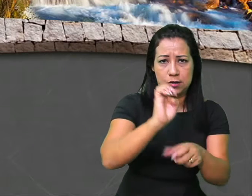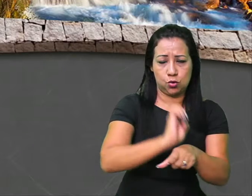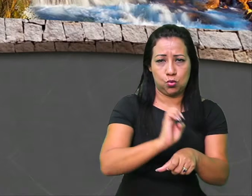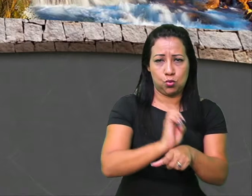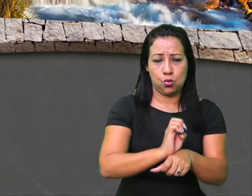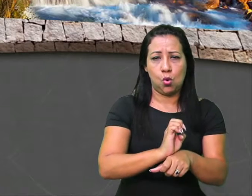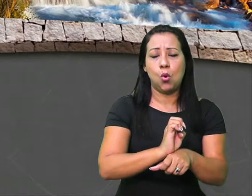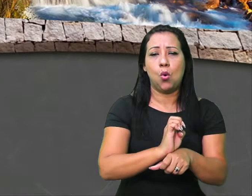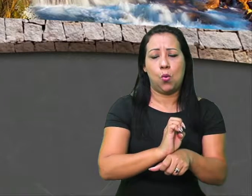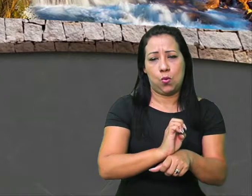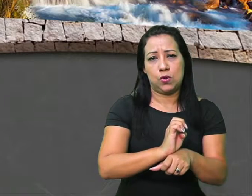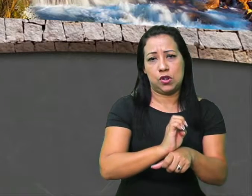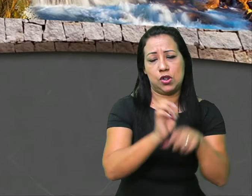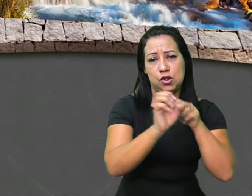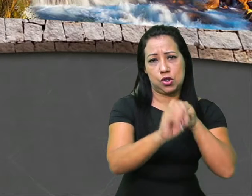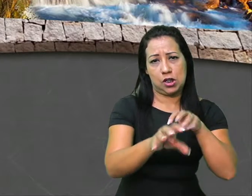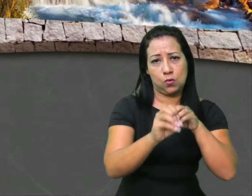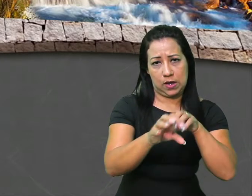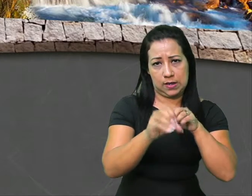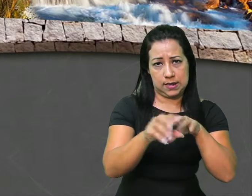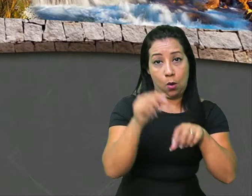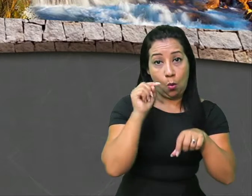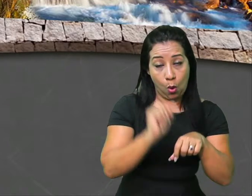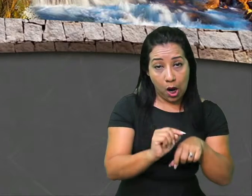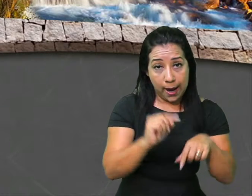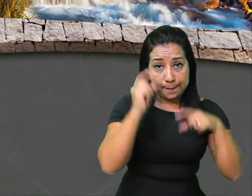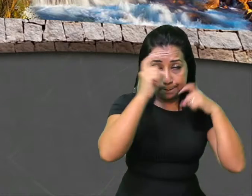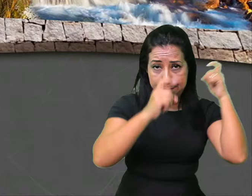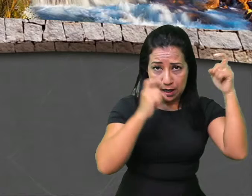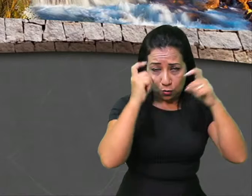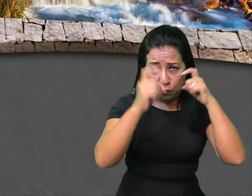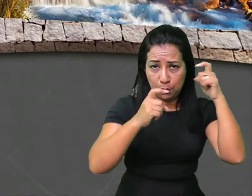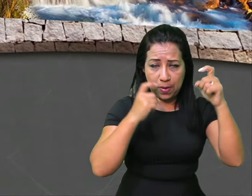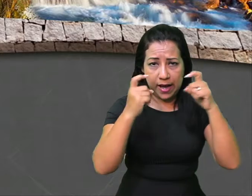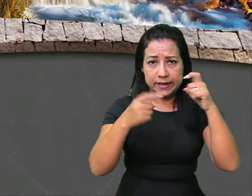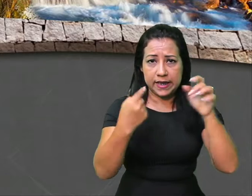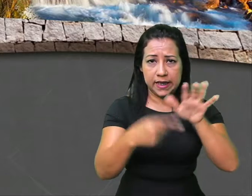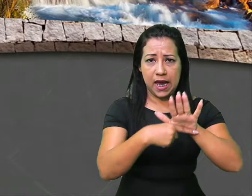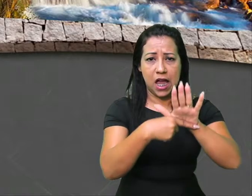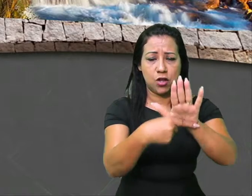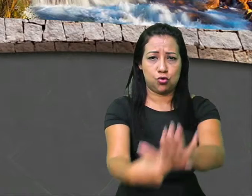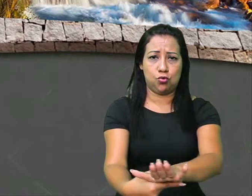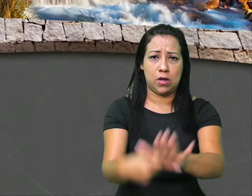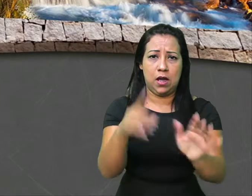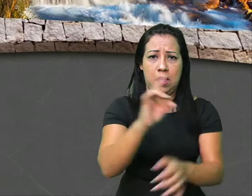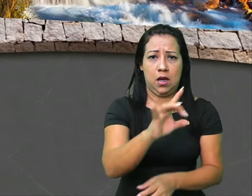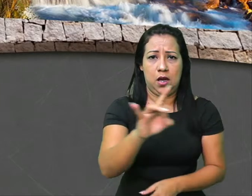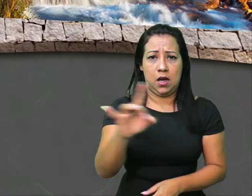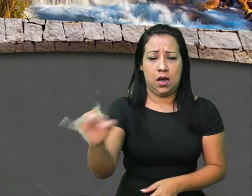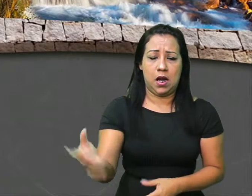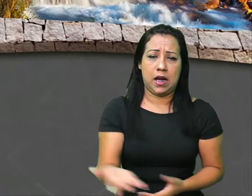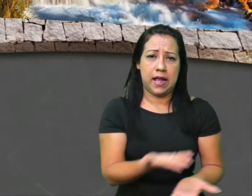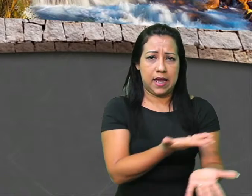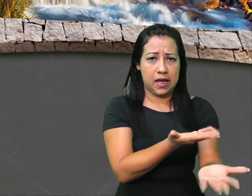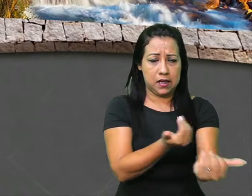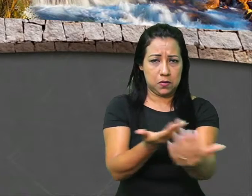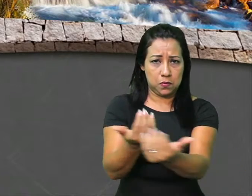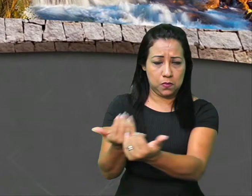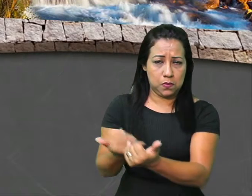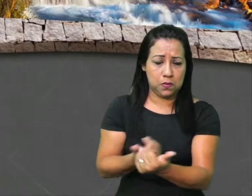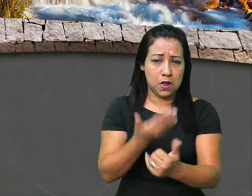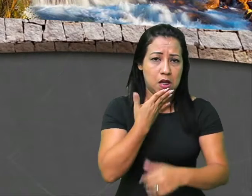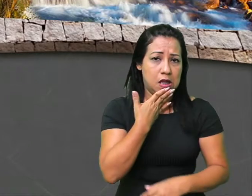preocupado com isso, levar a cada um dos jovens, através dessa educação da mediação tecnológica, uma